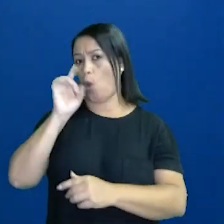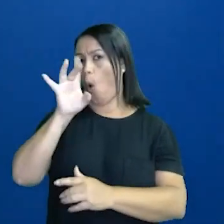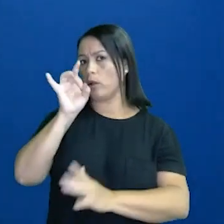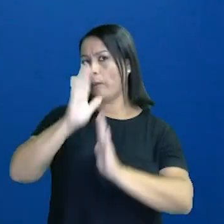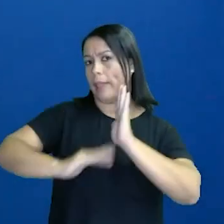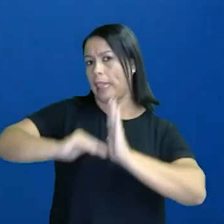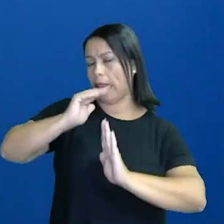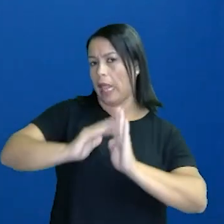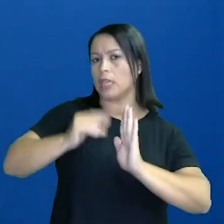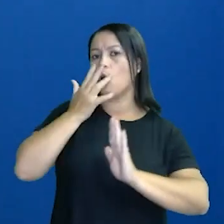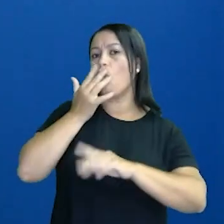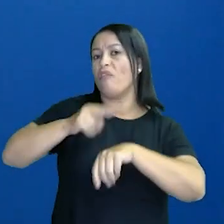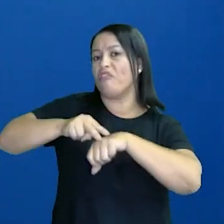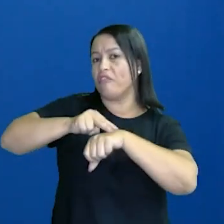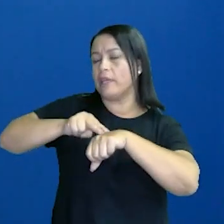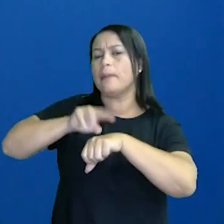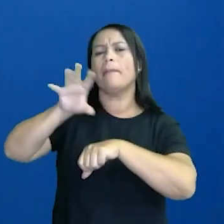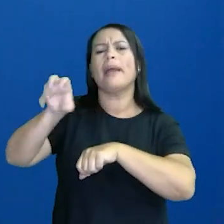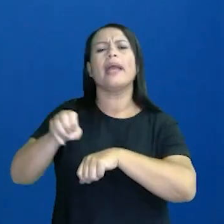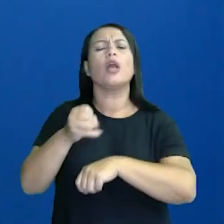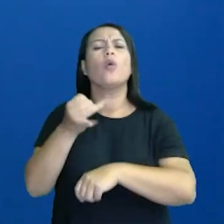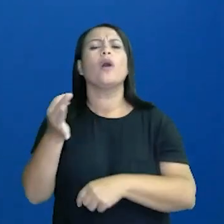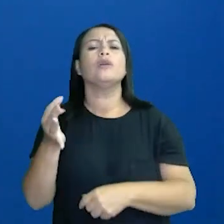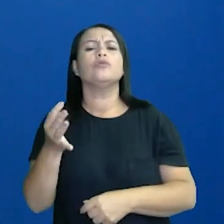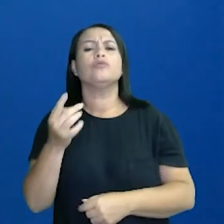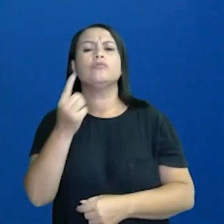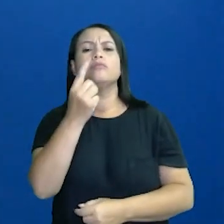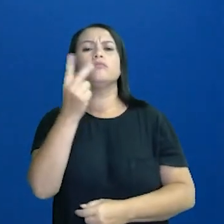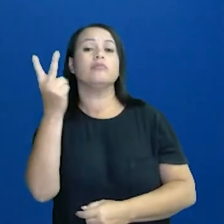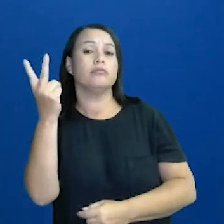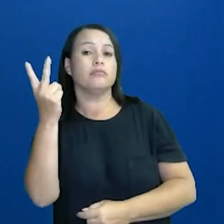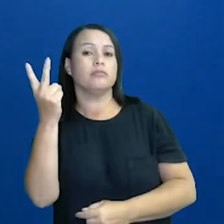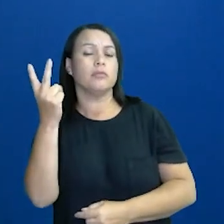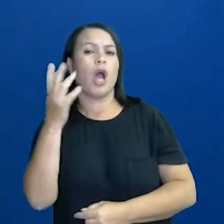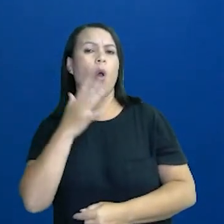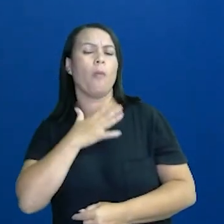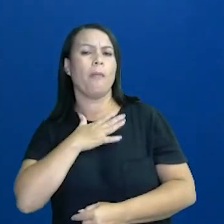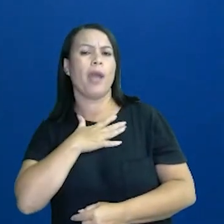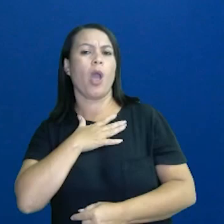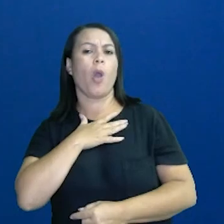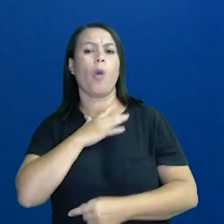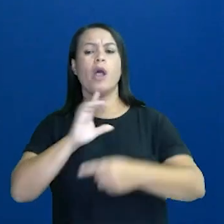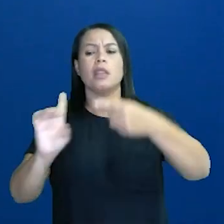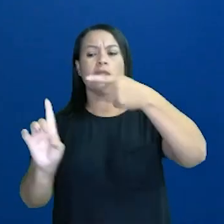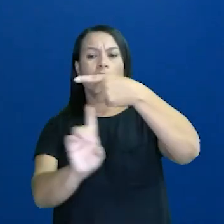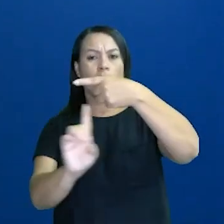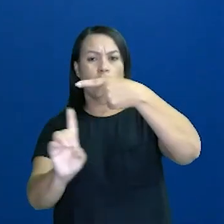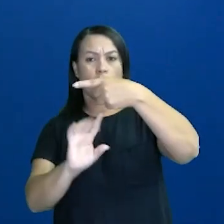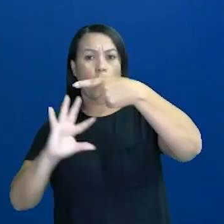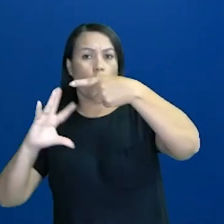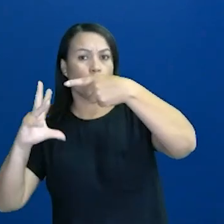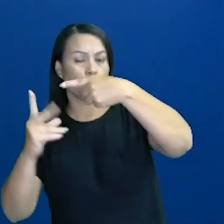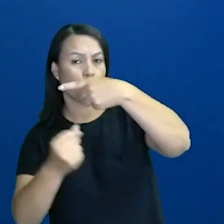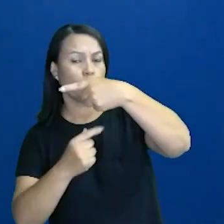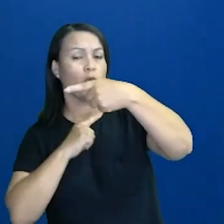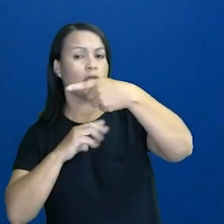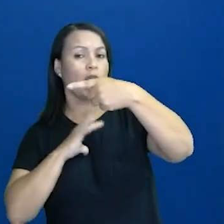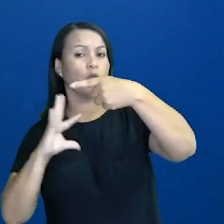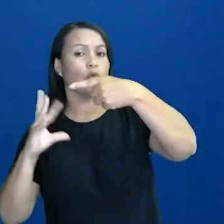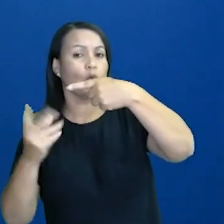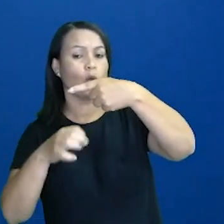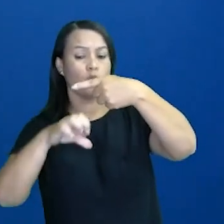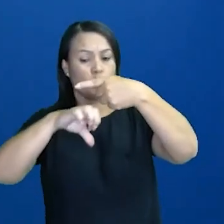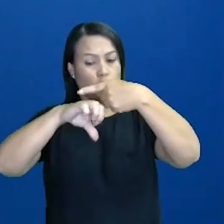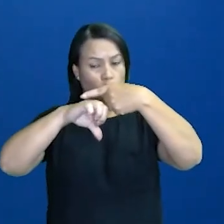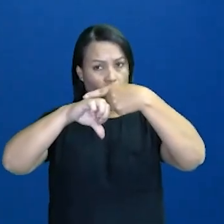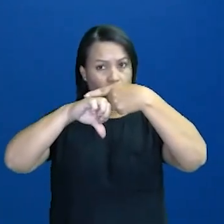pintados, né? Estão aqui de verde, ó. Eu peguei quantos? 1, 2. O meu denominador é quem? O meu todo. Eu tenho quanto?